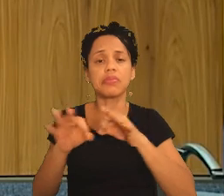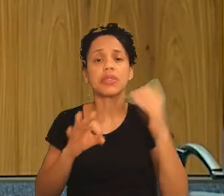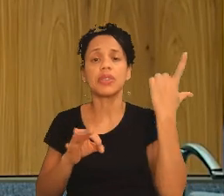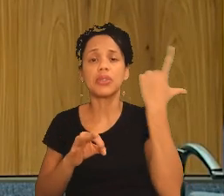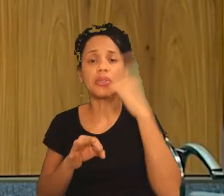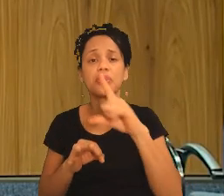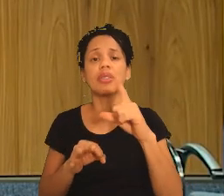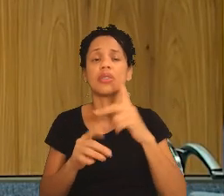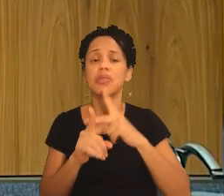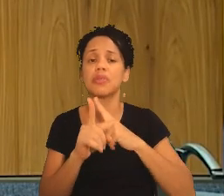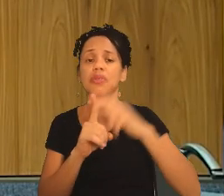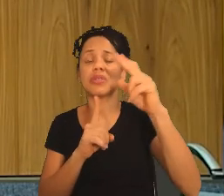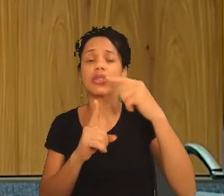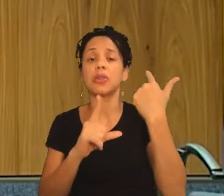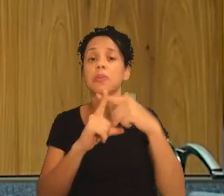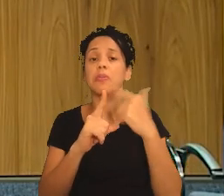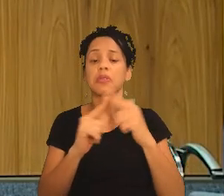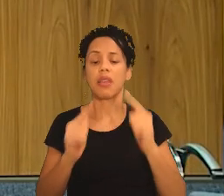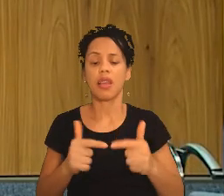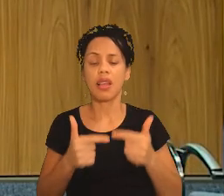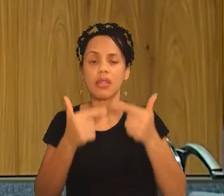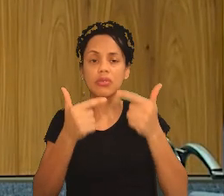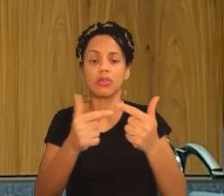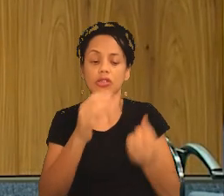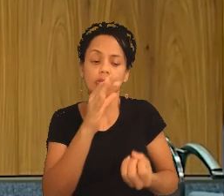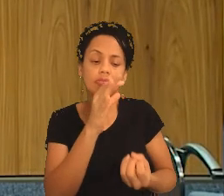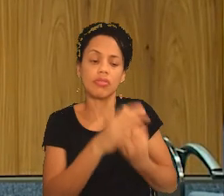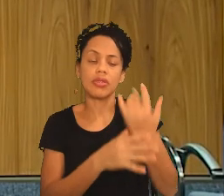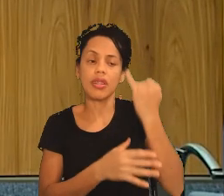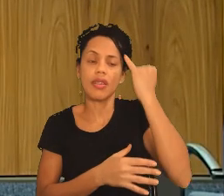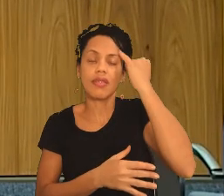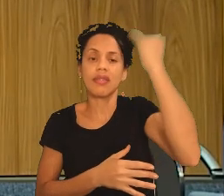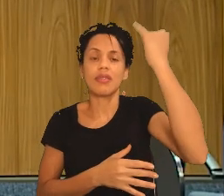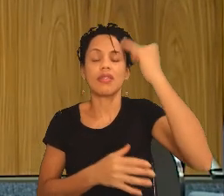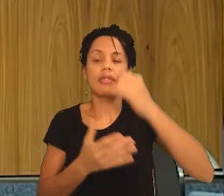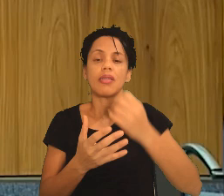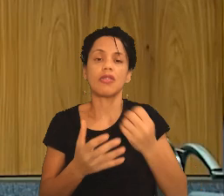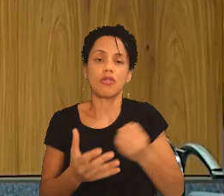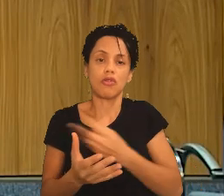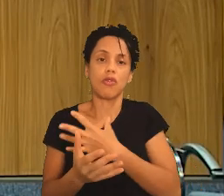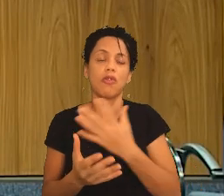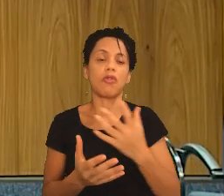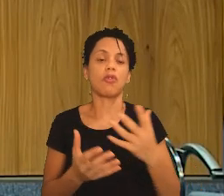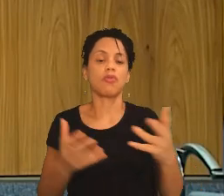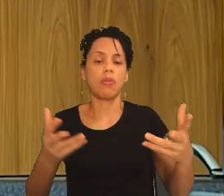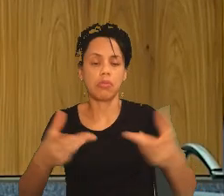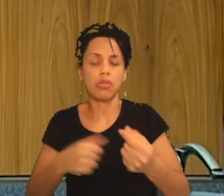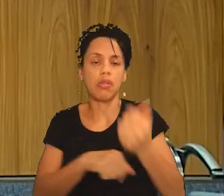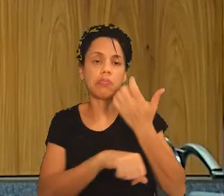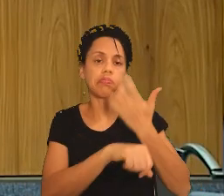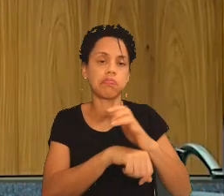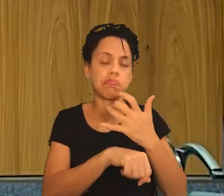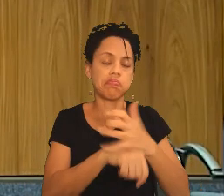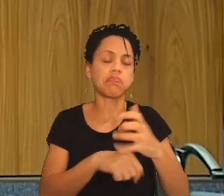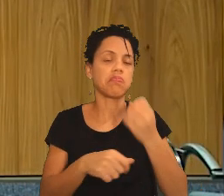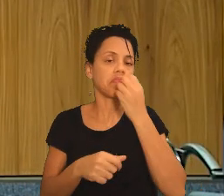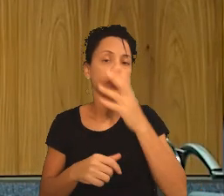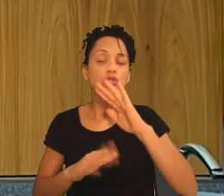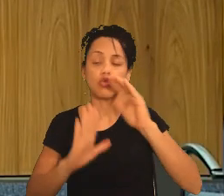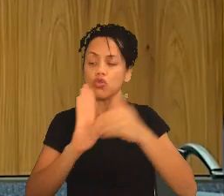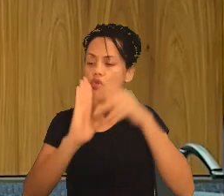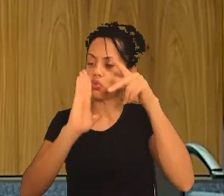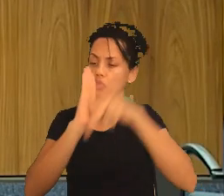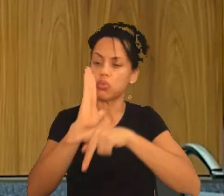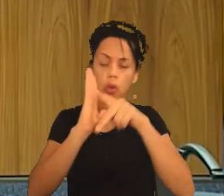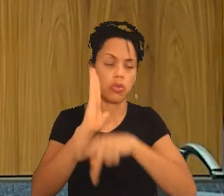de prêmios dentro da Procuradoria. Os prêmios que a associação concede, Prêmio República, acho que ele